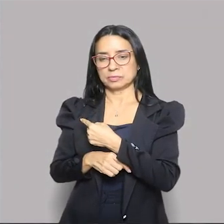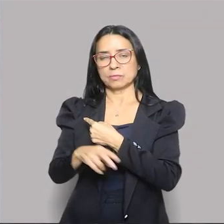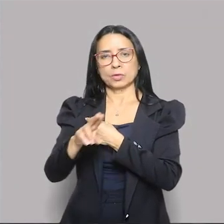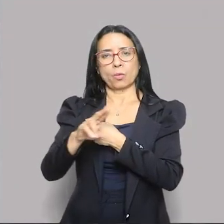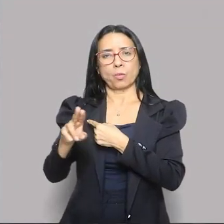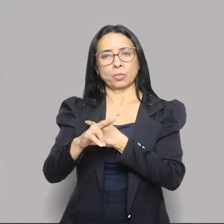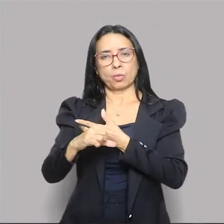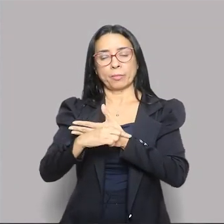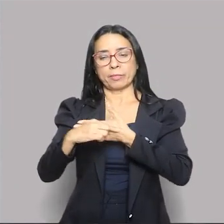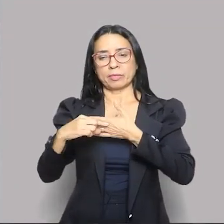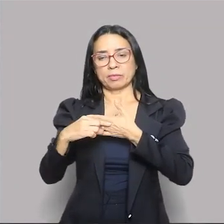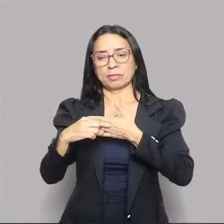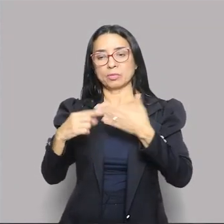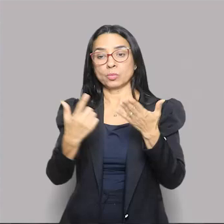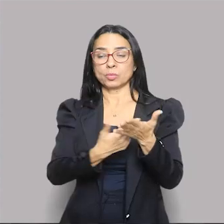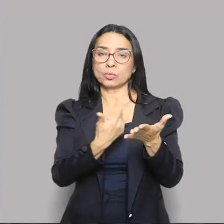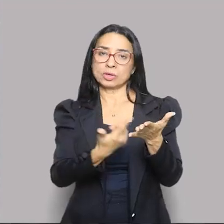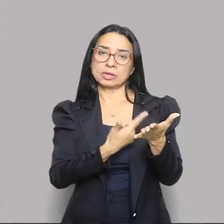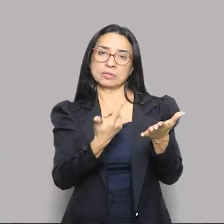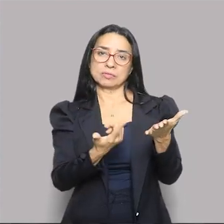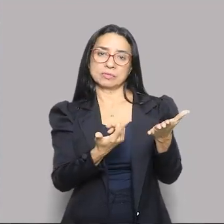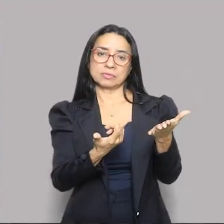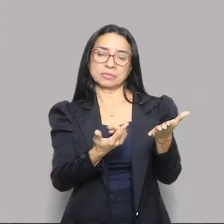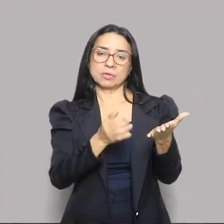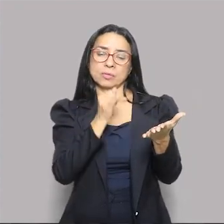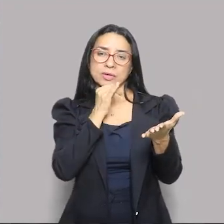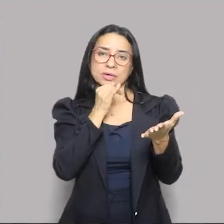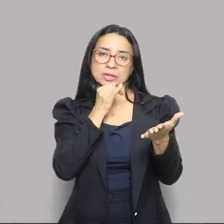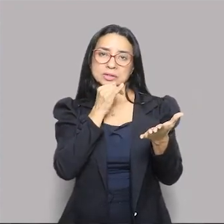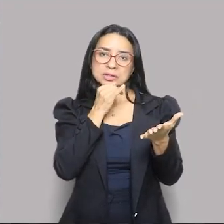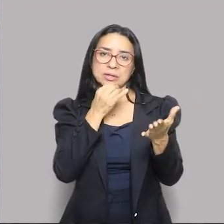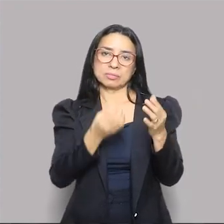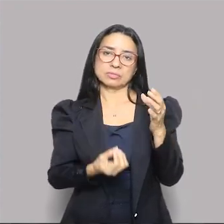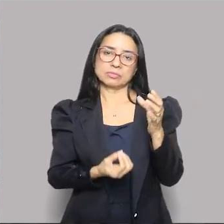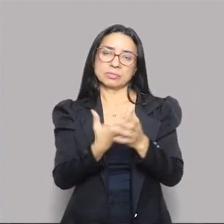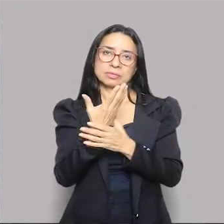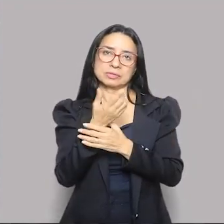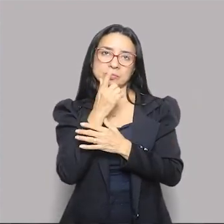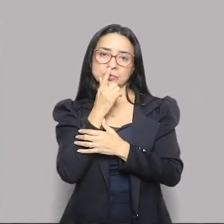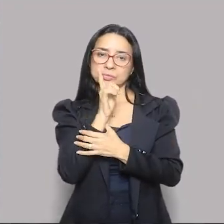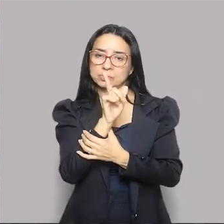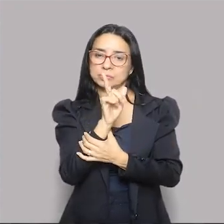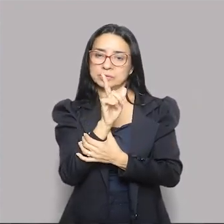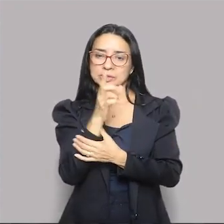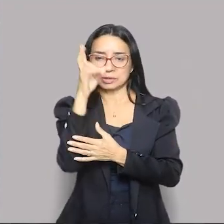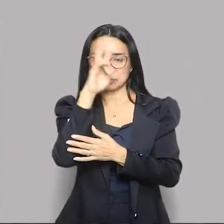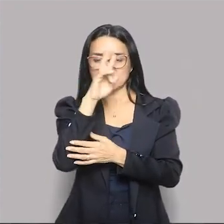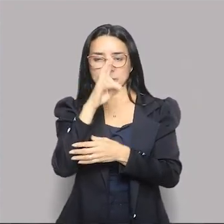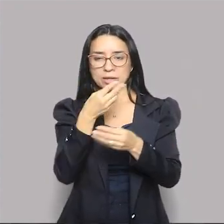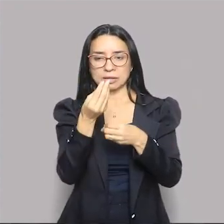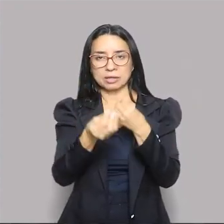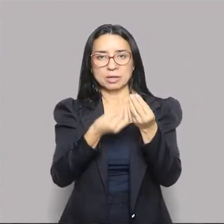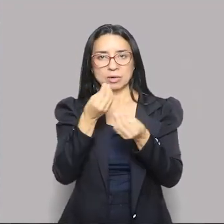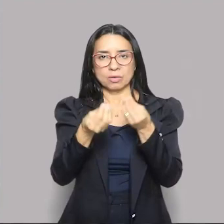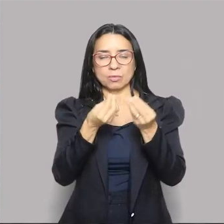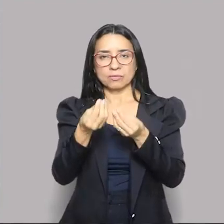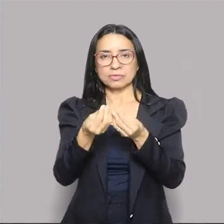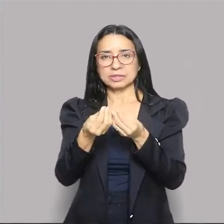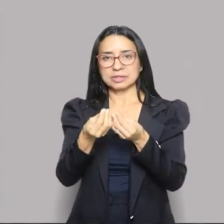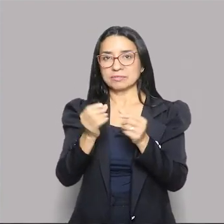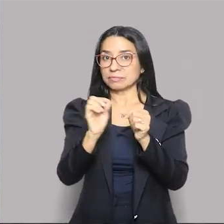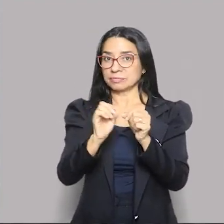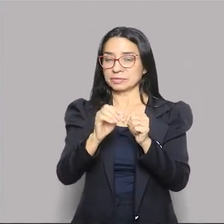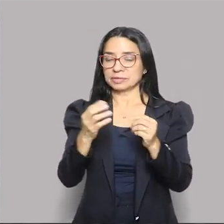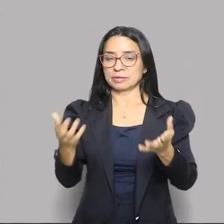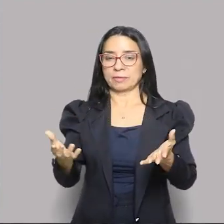obra, eu vou já mostrar aqui um exemplo de uma produção em que você não conseguiu se lembrar do nome da obra e como é que você vai se sair dessa. Vou